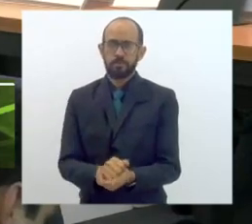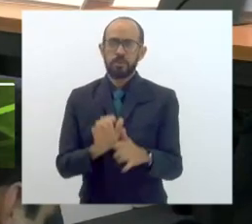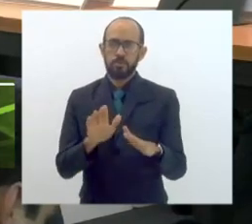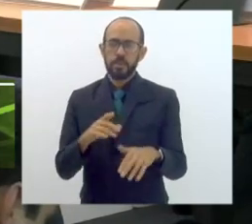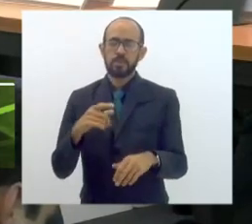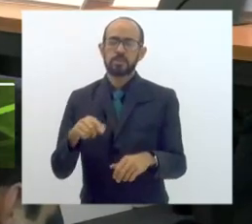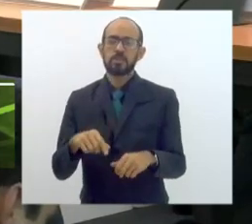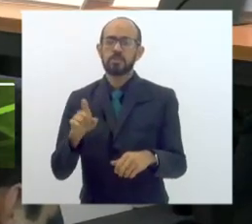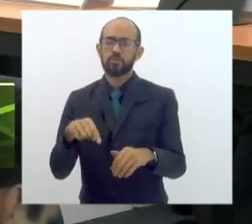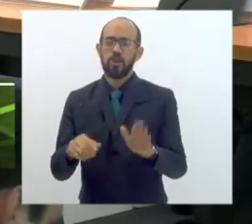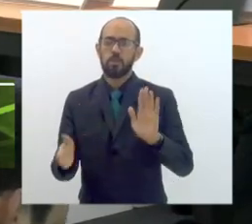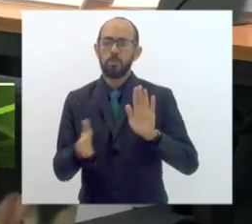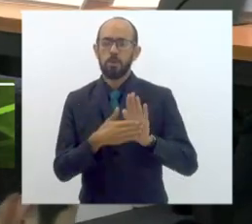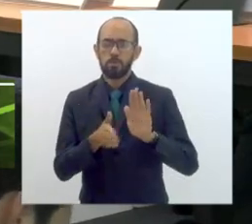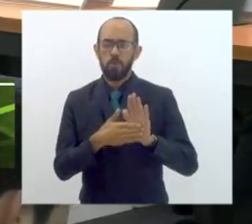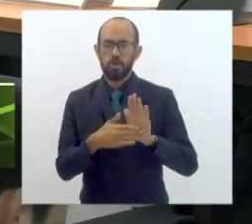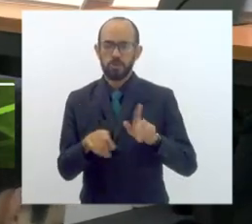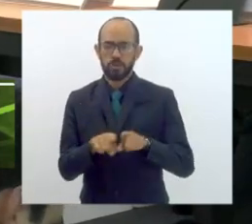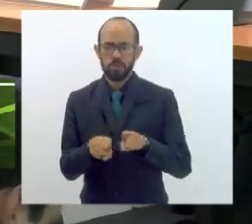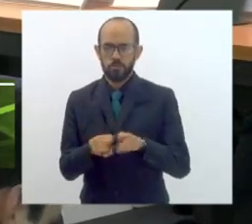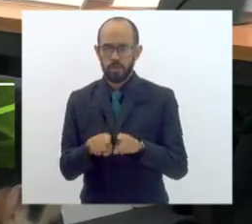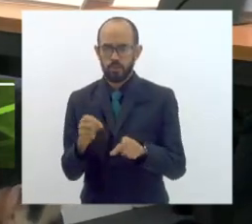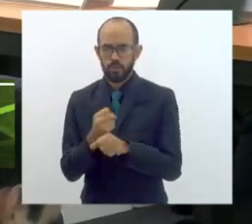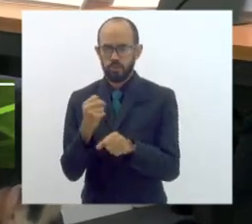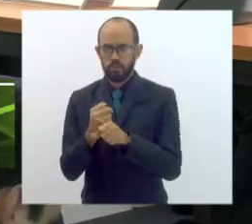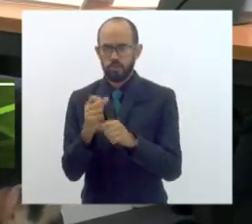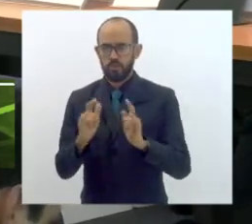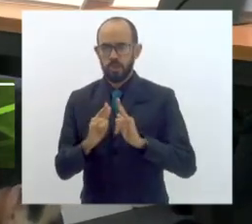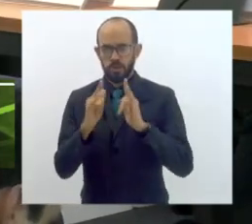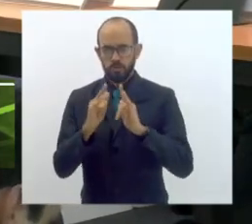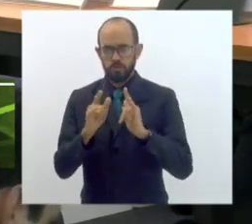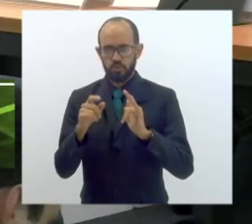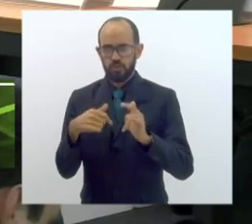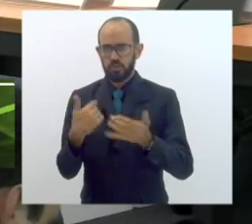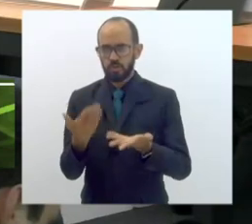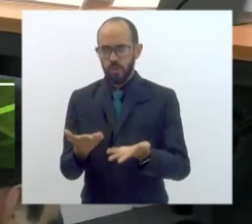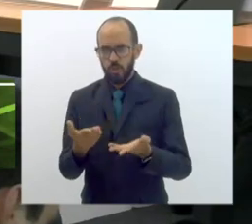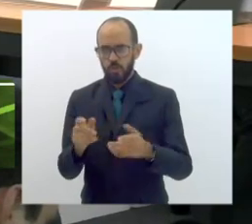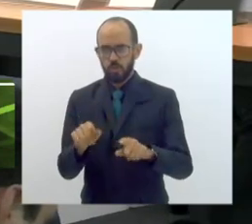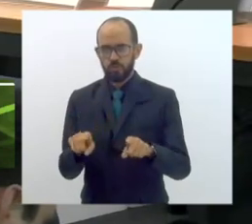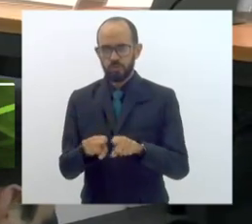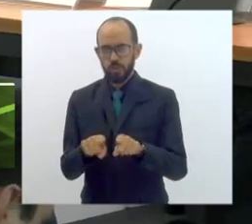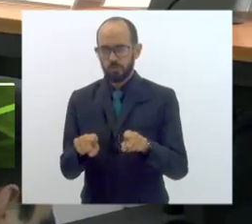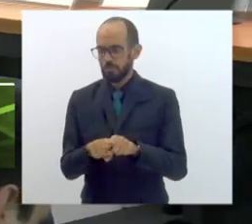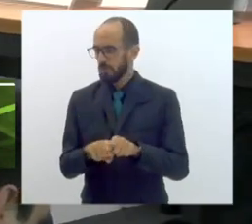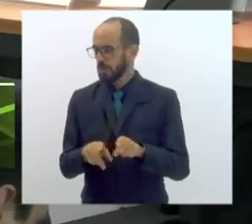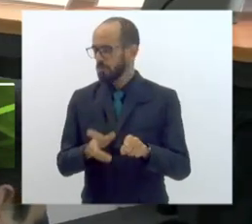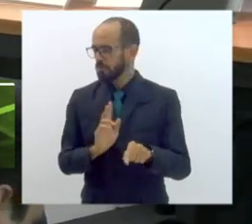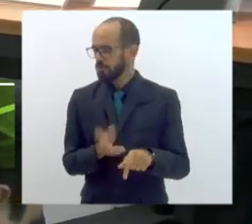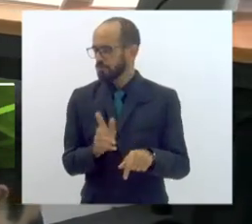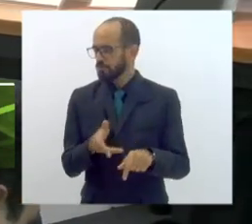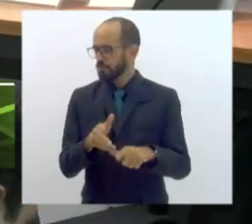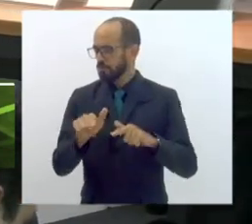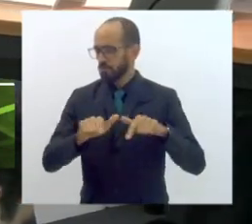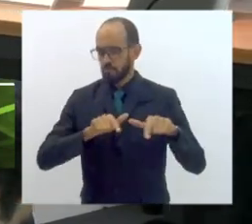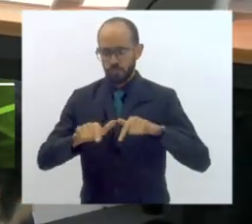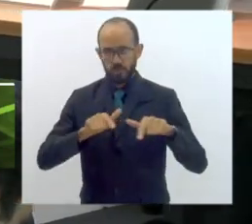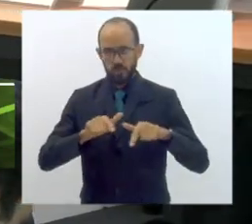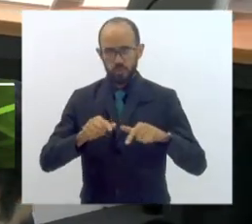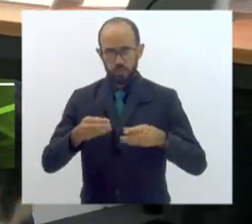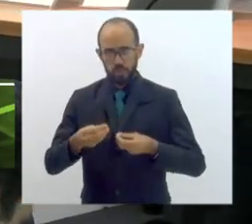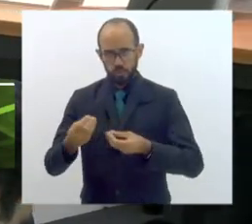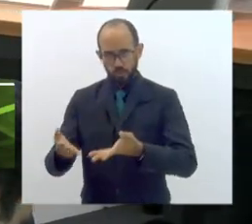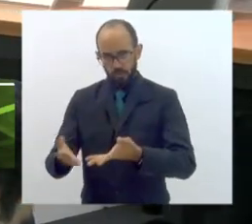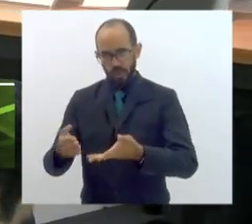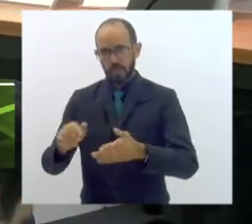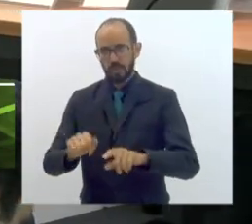cara esse nosso consórcio. E, basicamente, é a manutenção dos serviços que a gente já oferece,